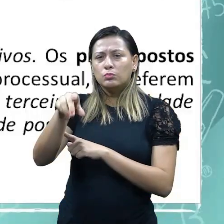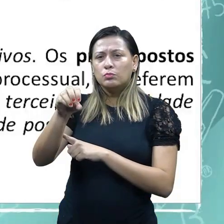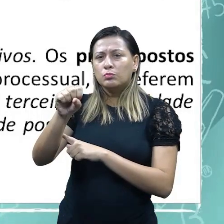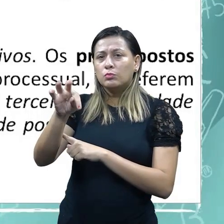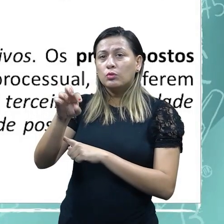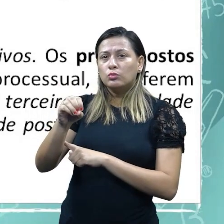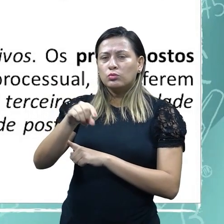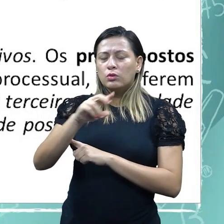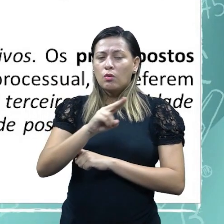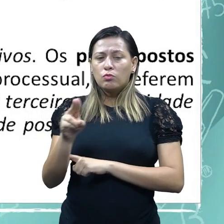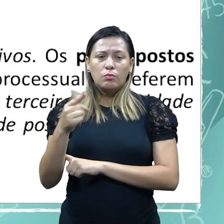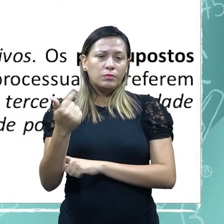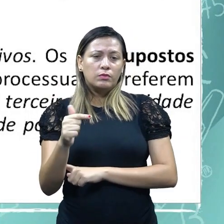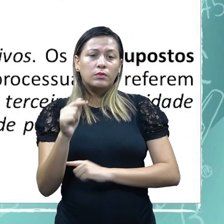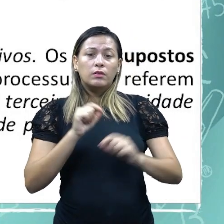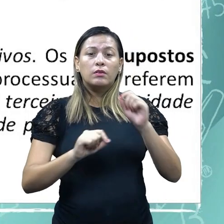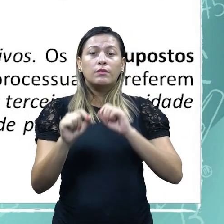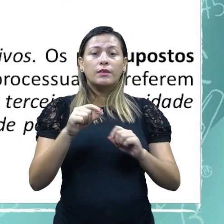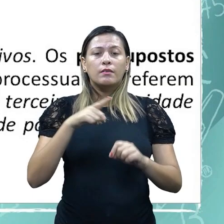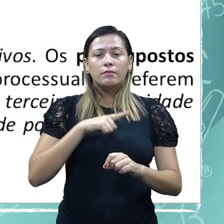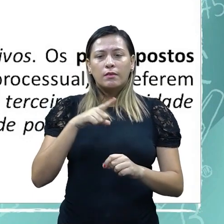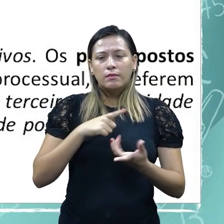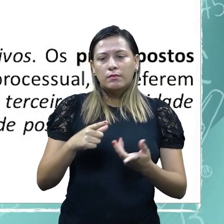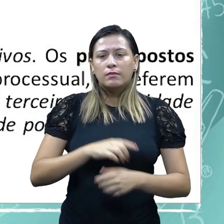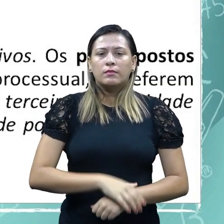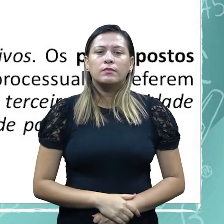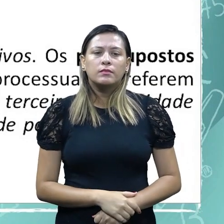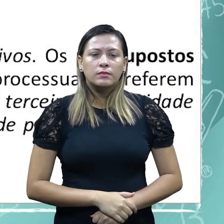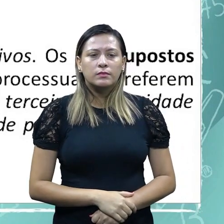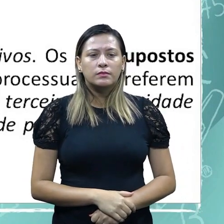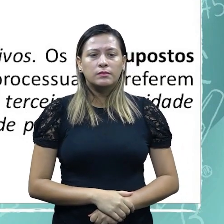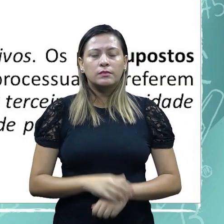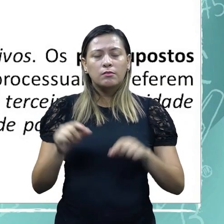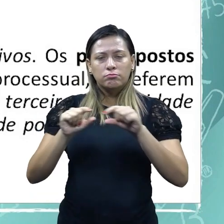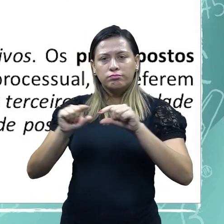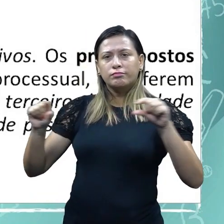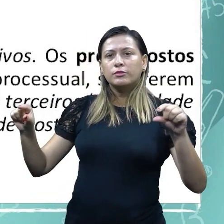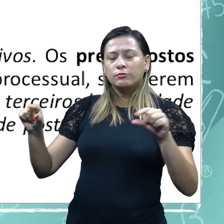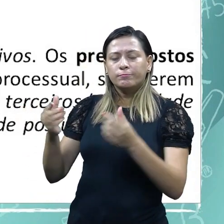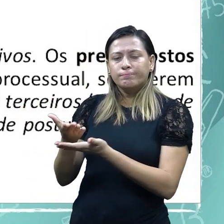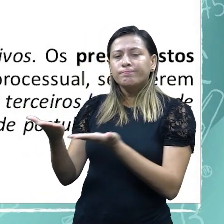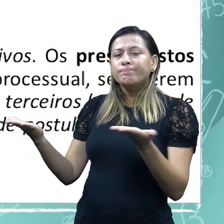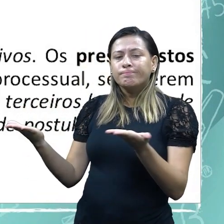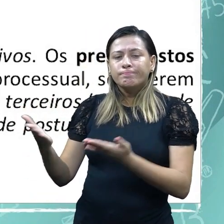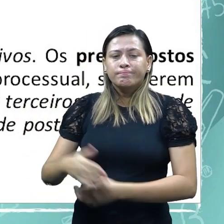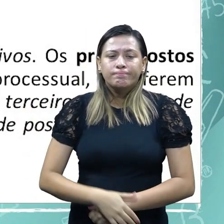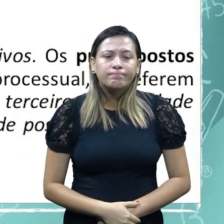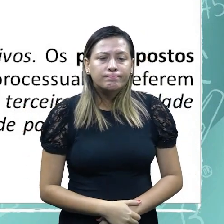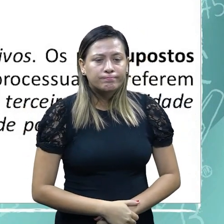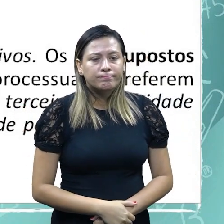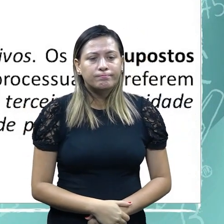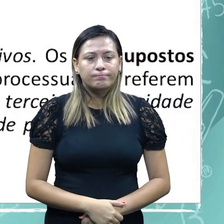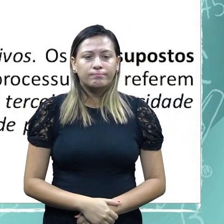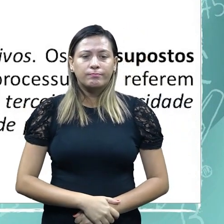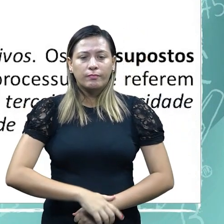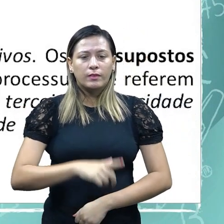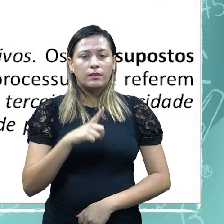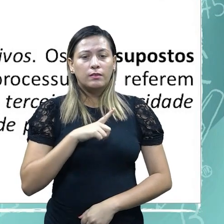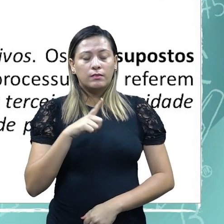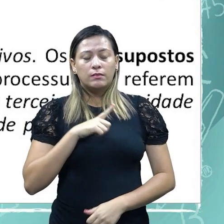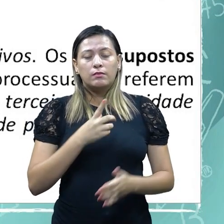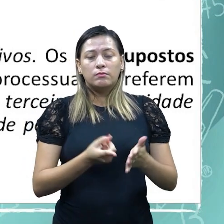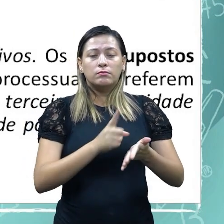lá? Pressupostos de constituição, desenvolvimento válido, regular do processo, tá? Então, tem-se os